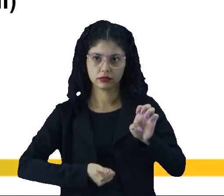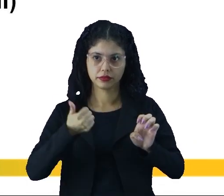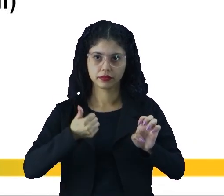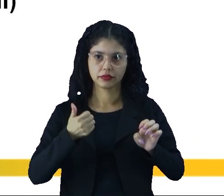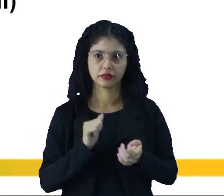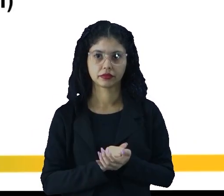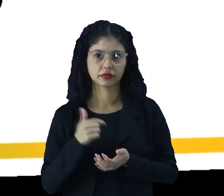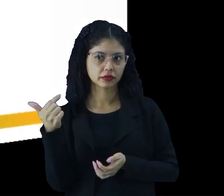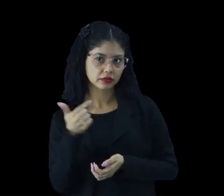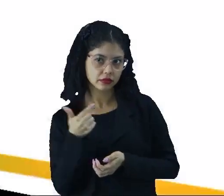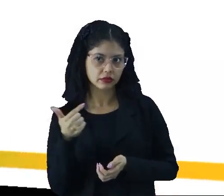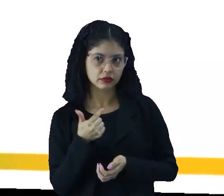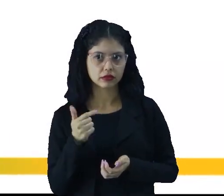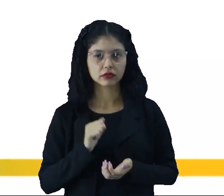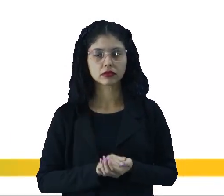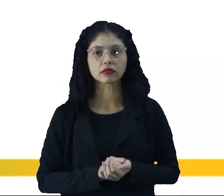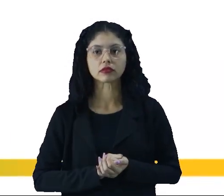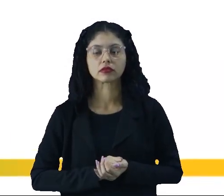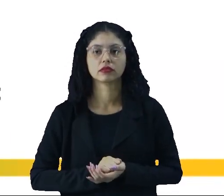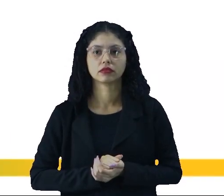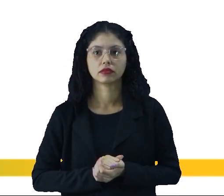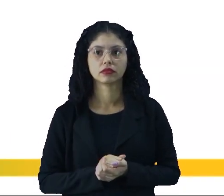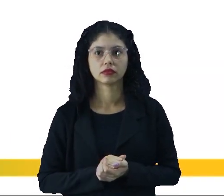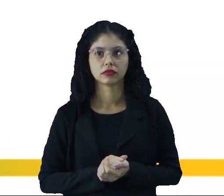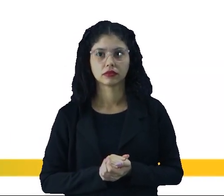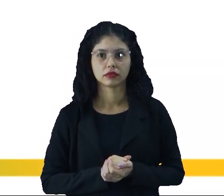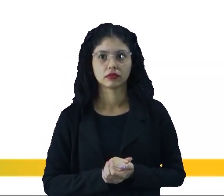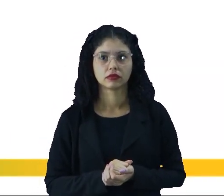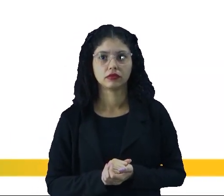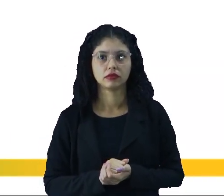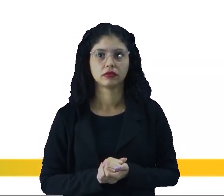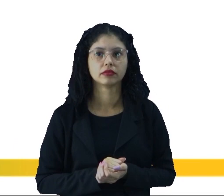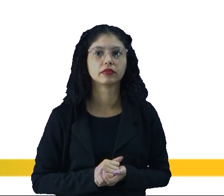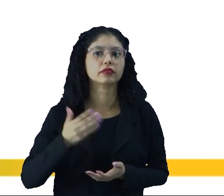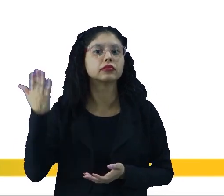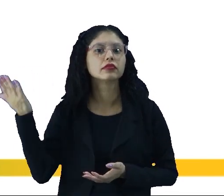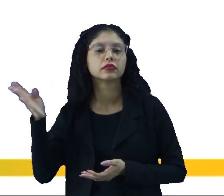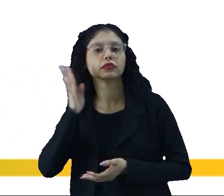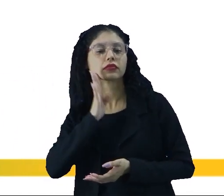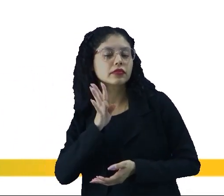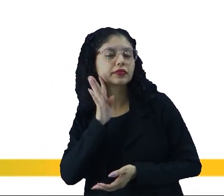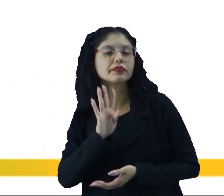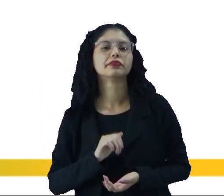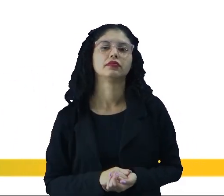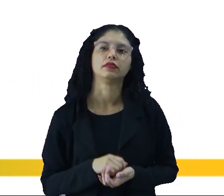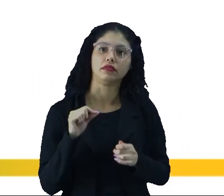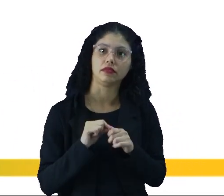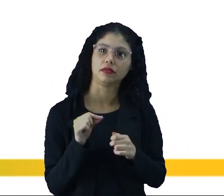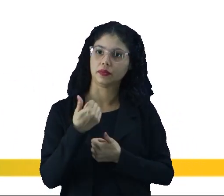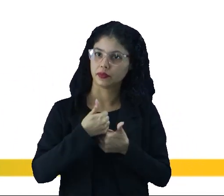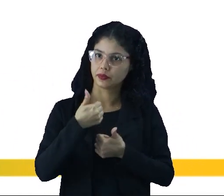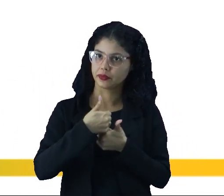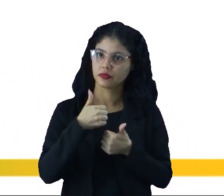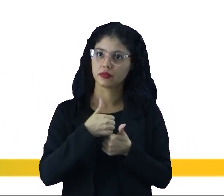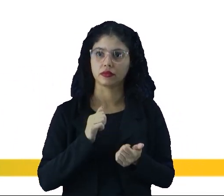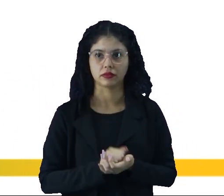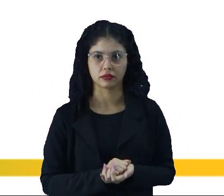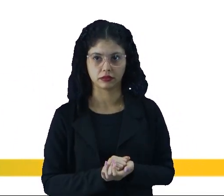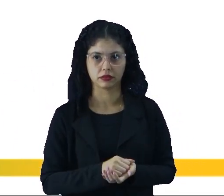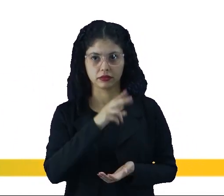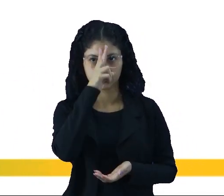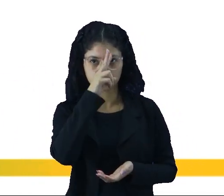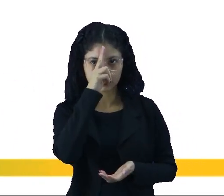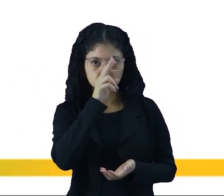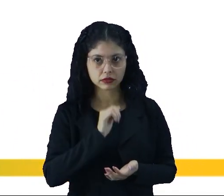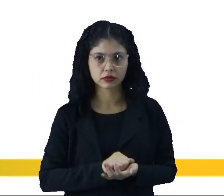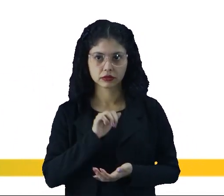1 na equação 2. Isso mesmo. Olha que coisa legal. Nós vamos fazer essa substituição.